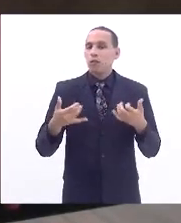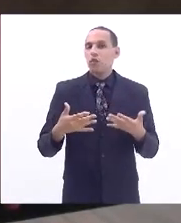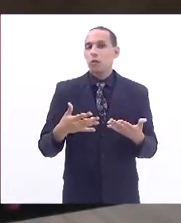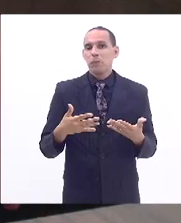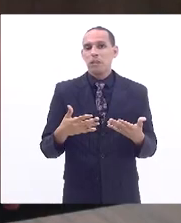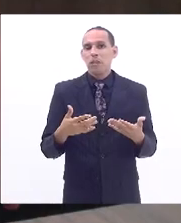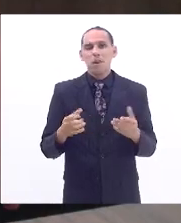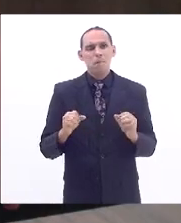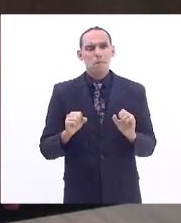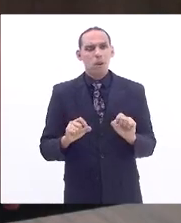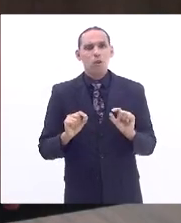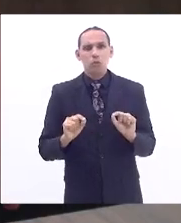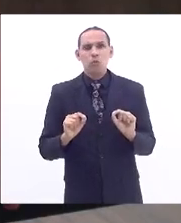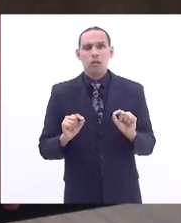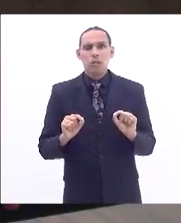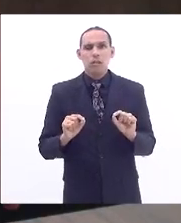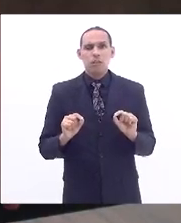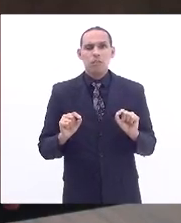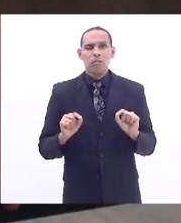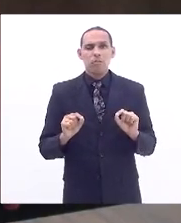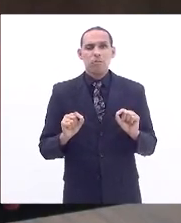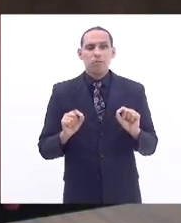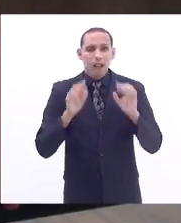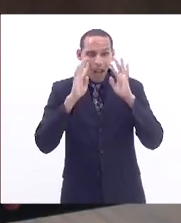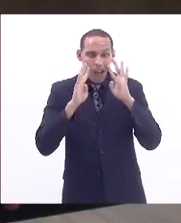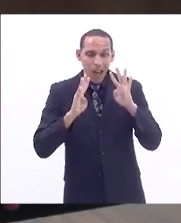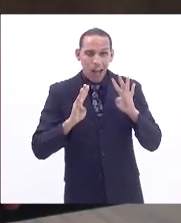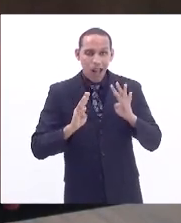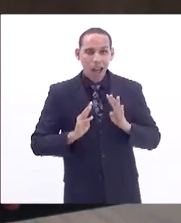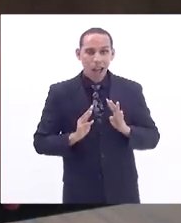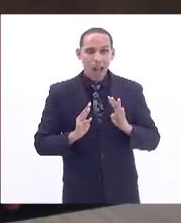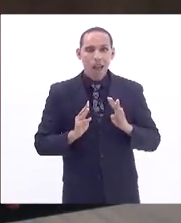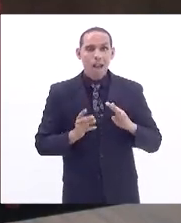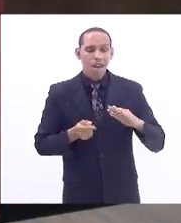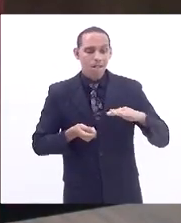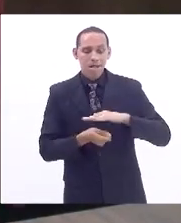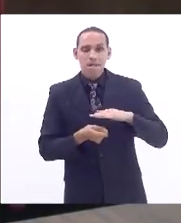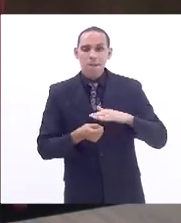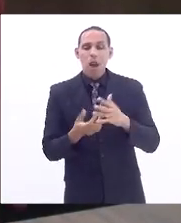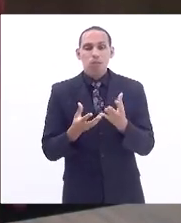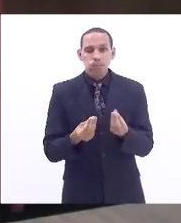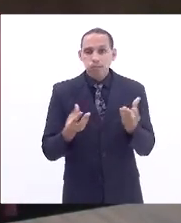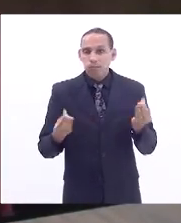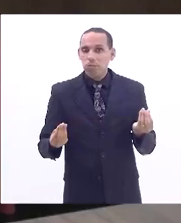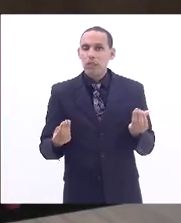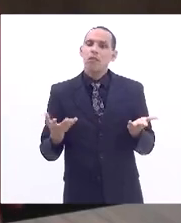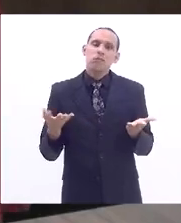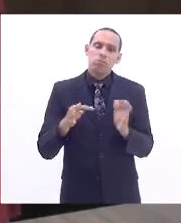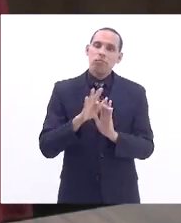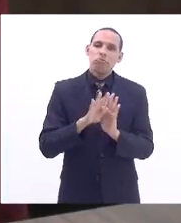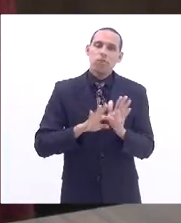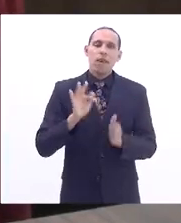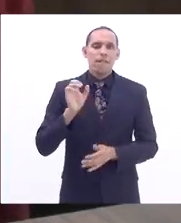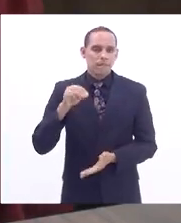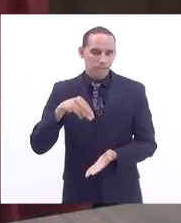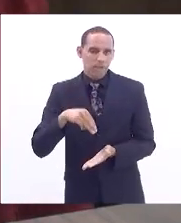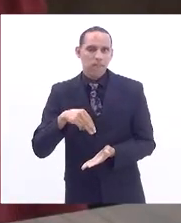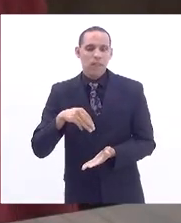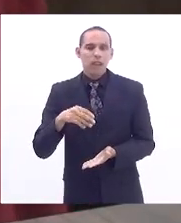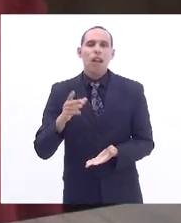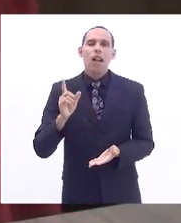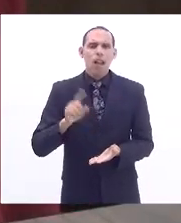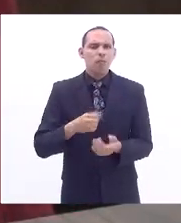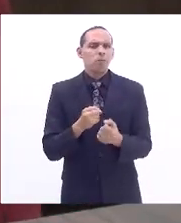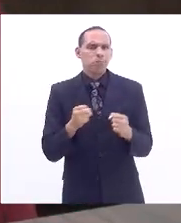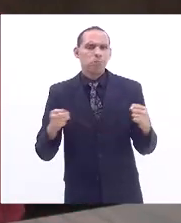possibilidade real de atrair muito investimento do Estado do Rio de Janeiro e por essa razão o texto final é nesse sentido é